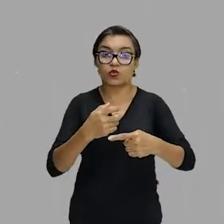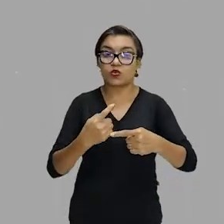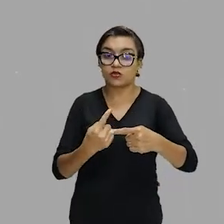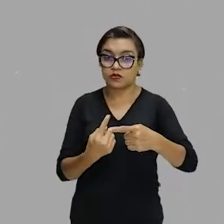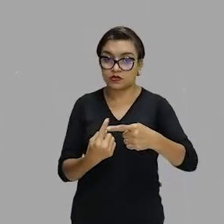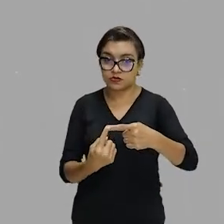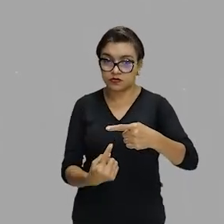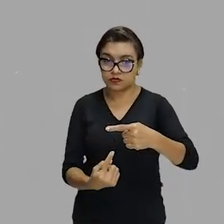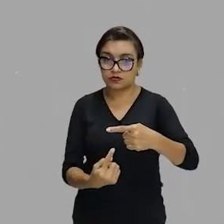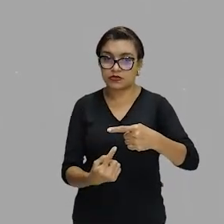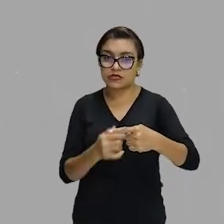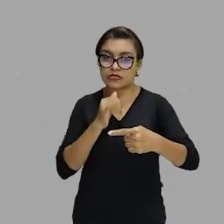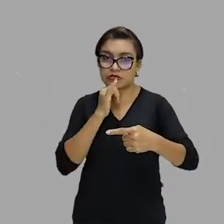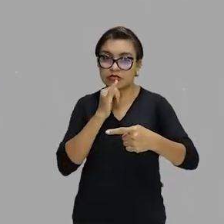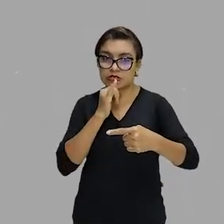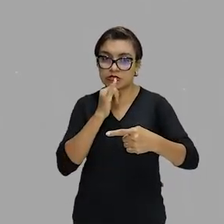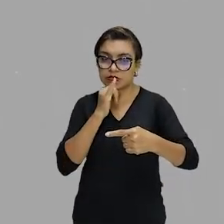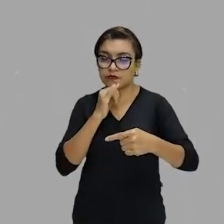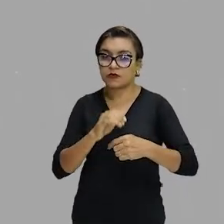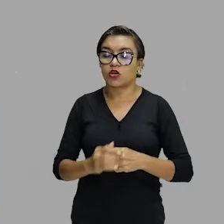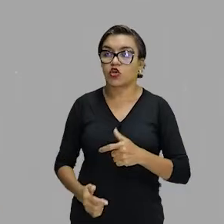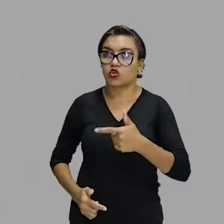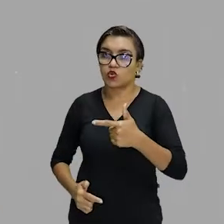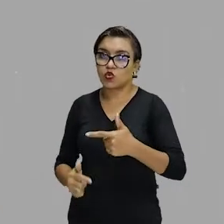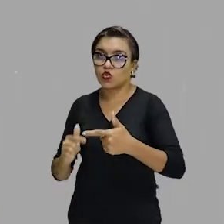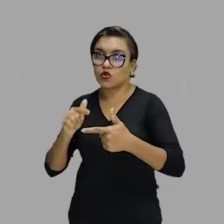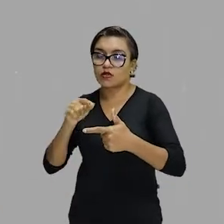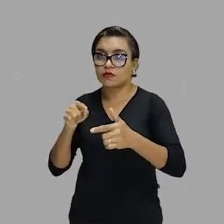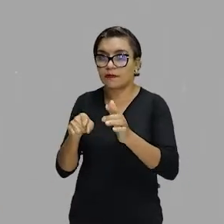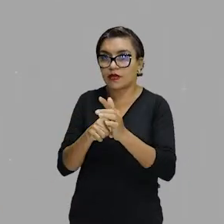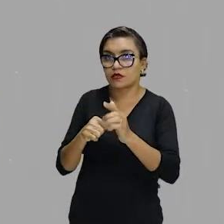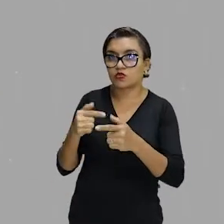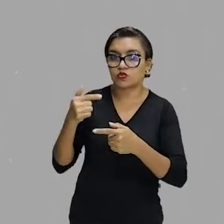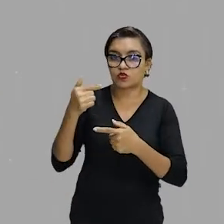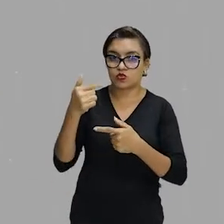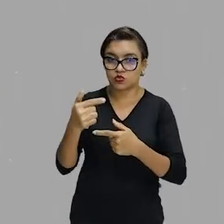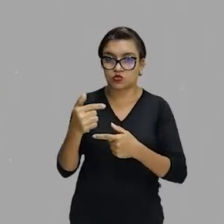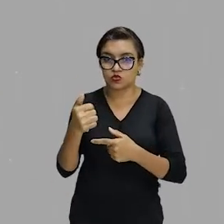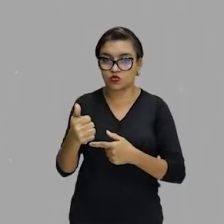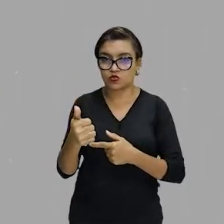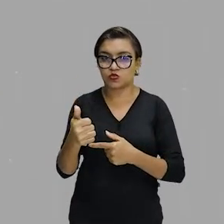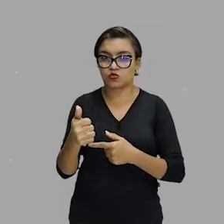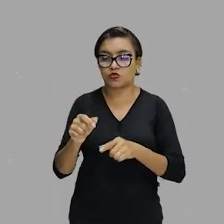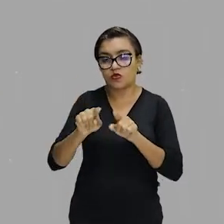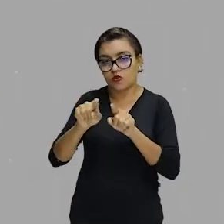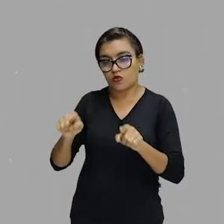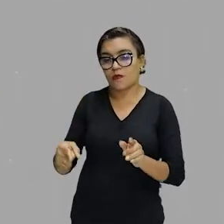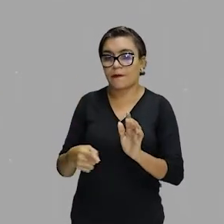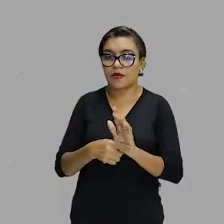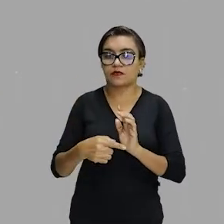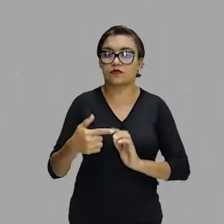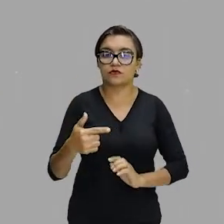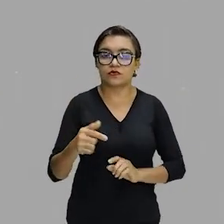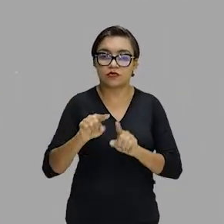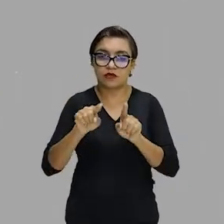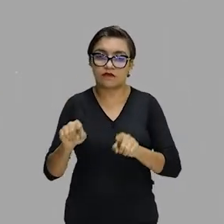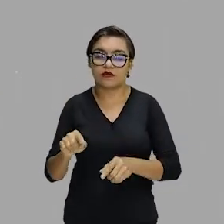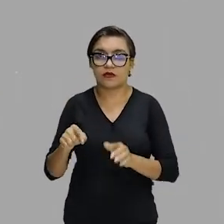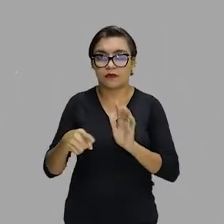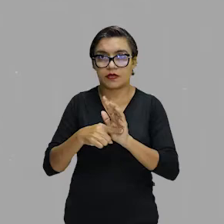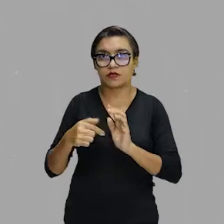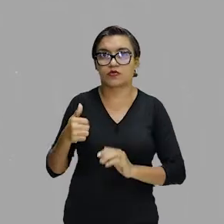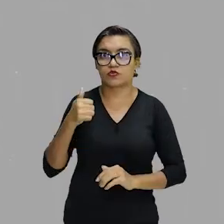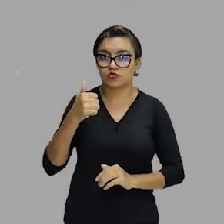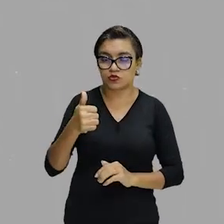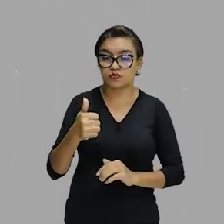já aparece na expressão, tá? E menos 2 elevado a menos 1 ficou 1 sobre menos 2.